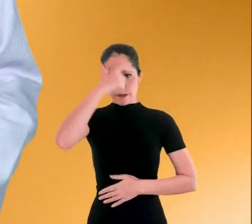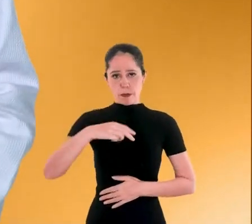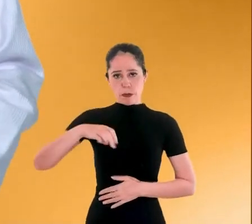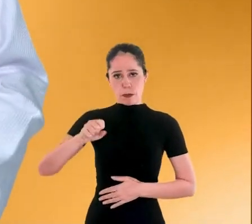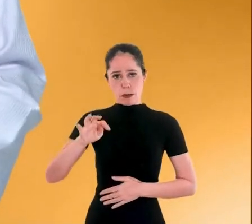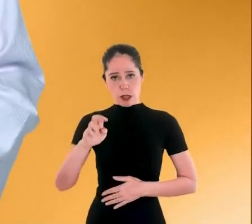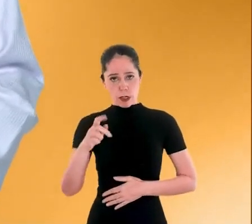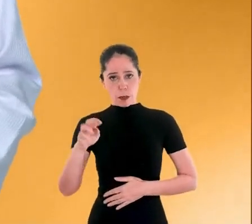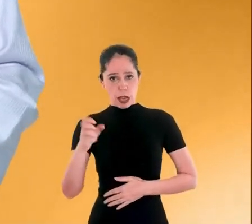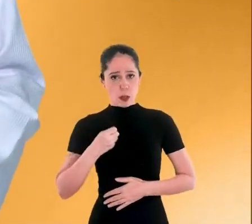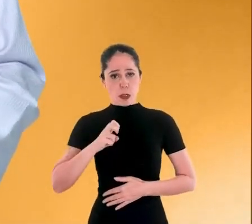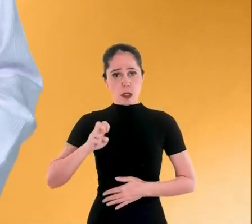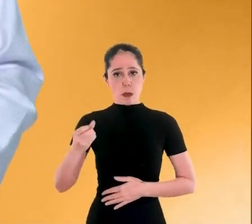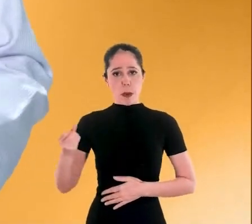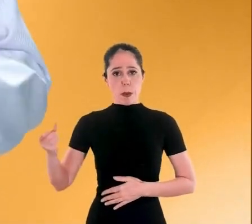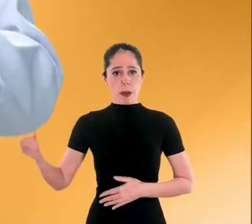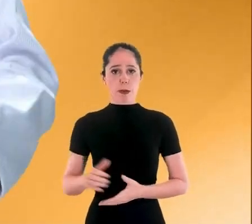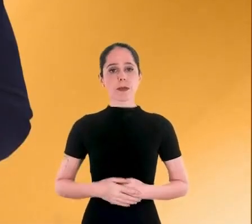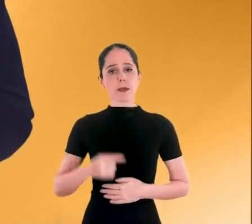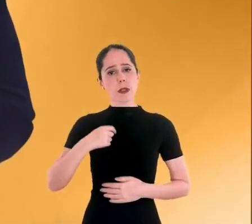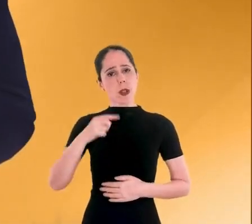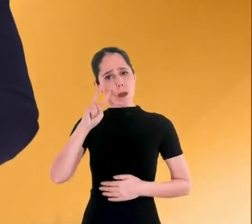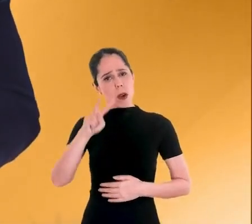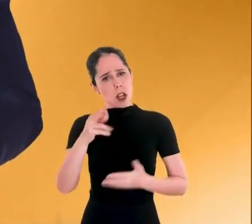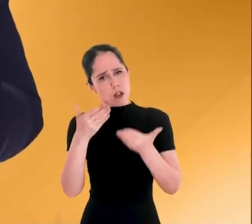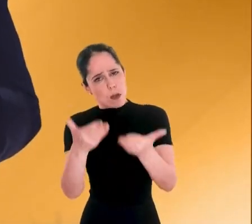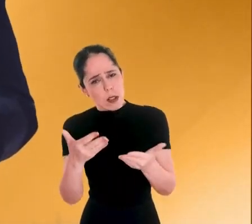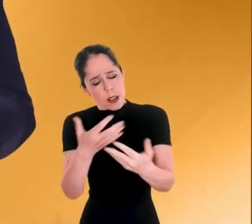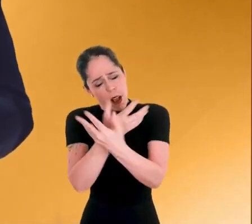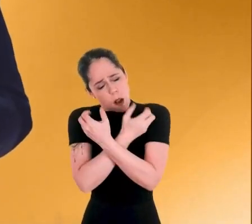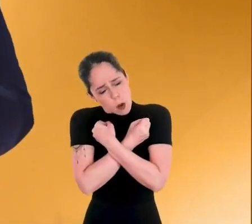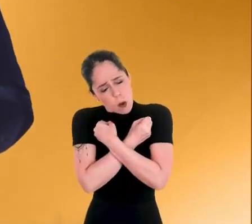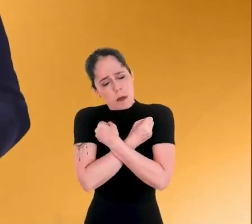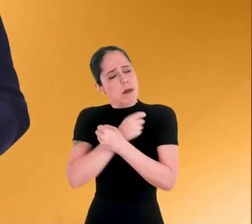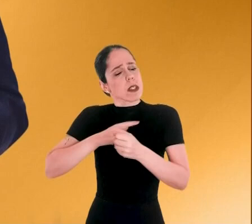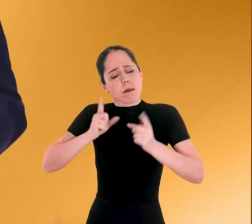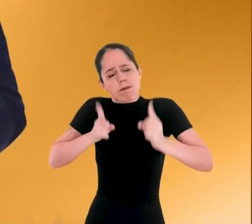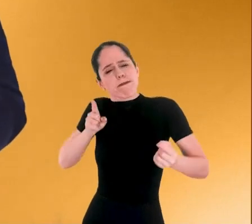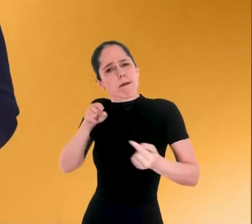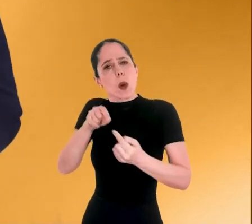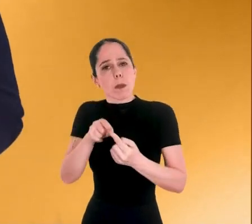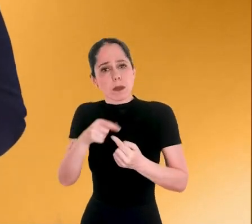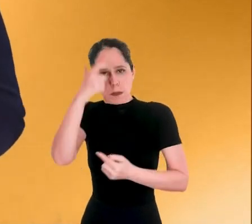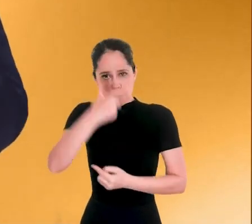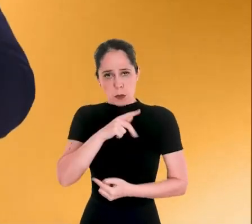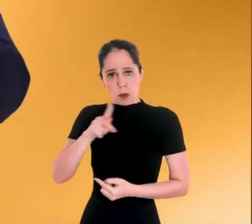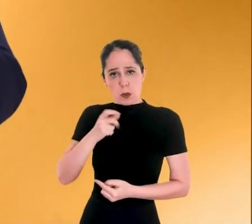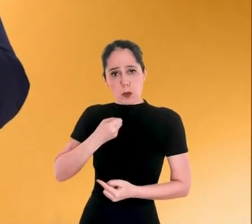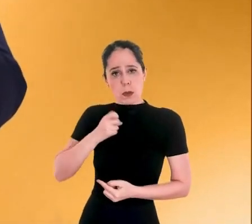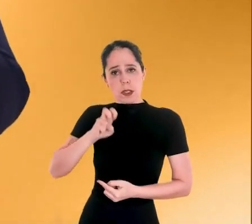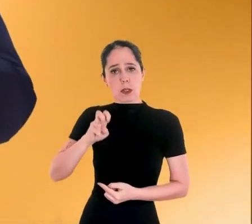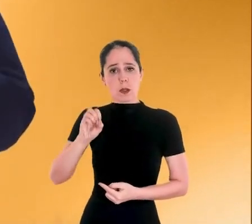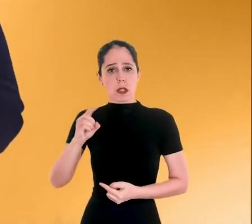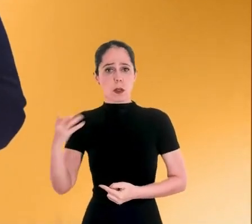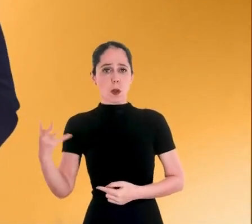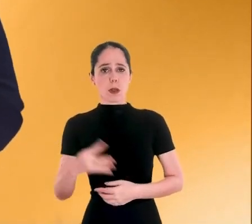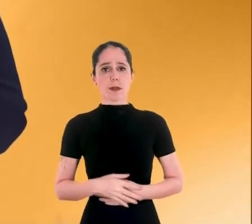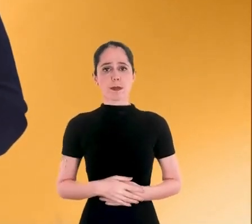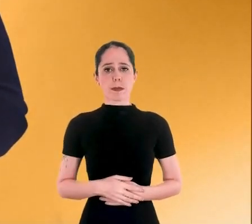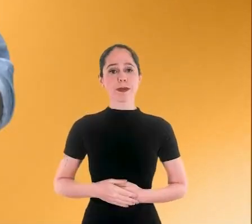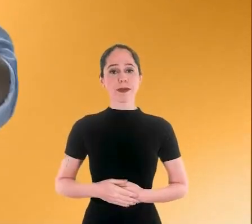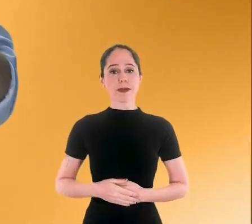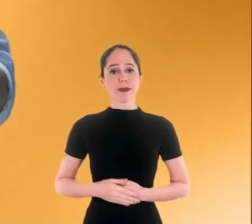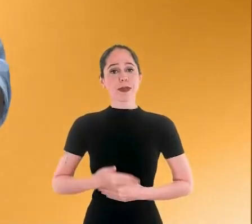mestre Pelé, 55666. Eu te enxergo, eu te acolho, temos a mesma causa. Professora Eliane,